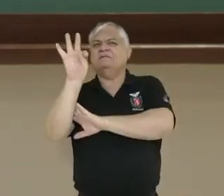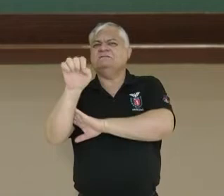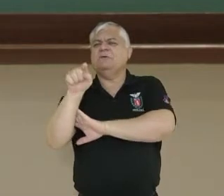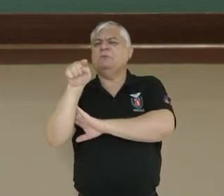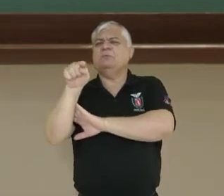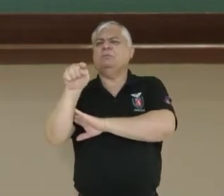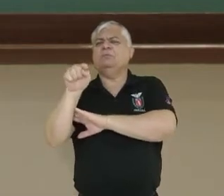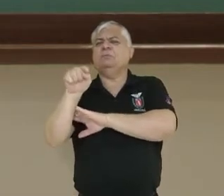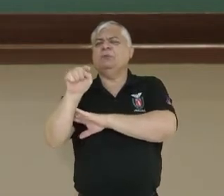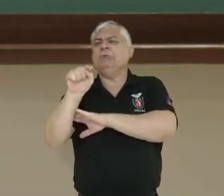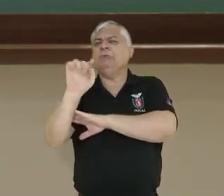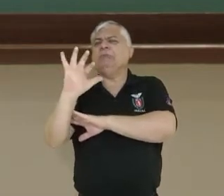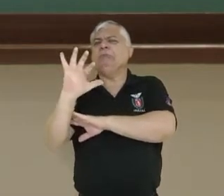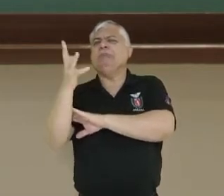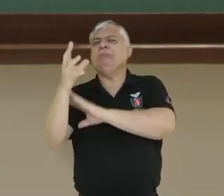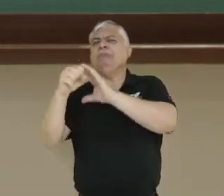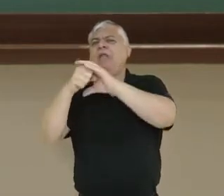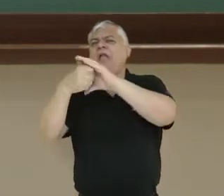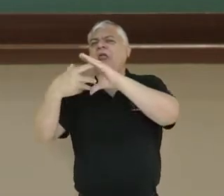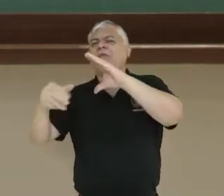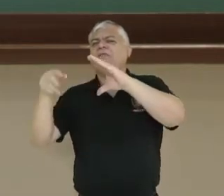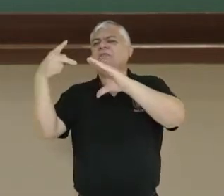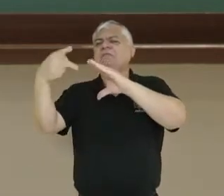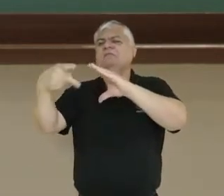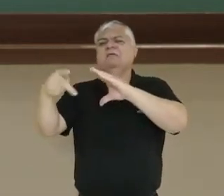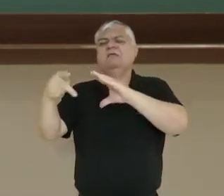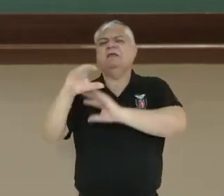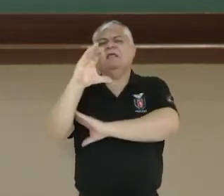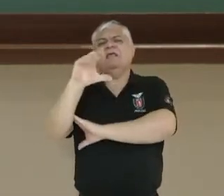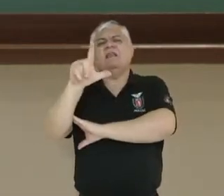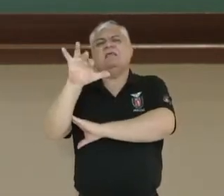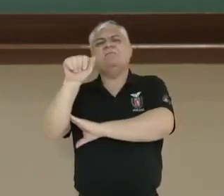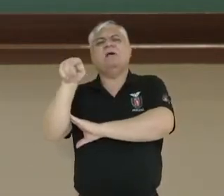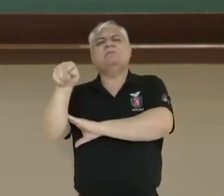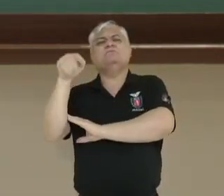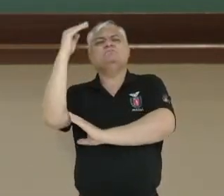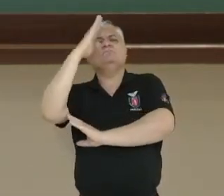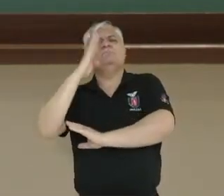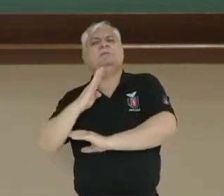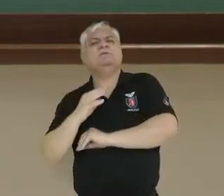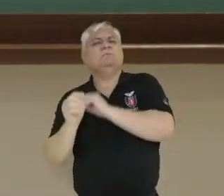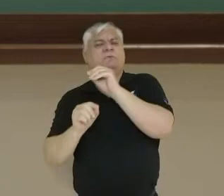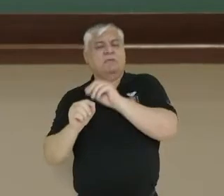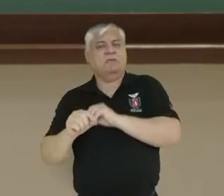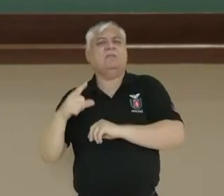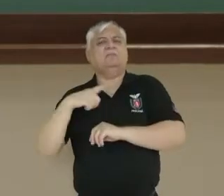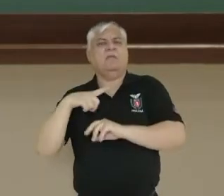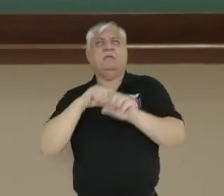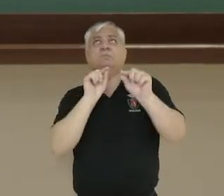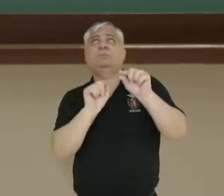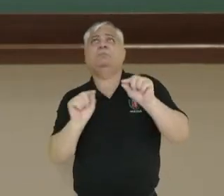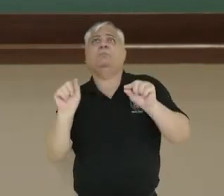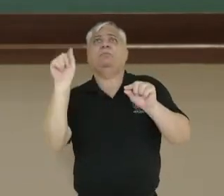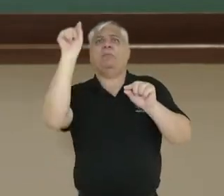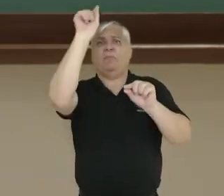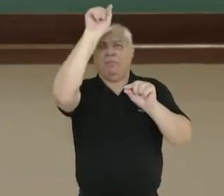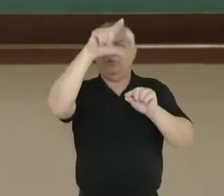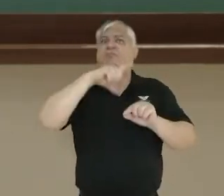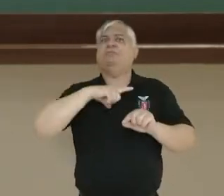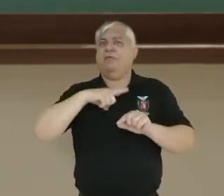específicas, peculiares desta porção do Brasil? Sabemos que existem diferentes